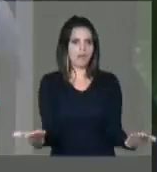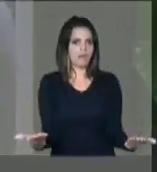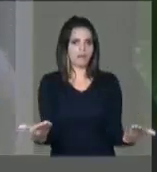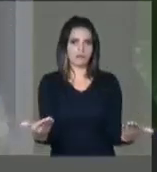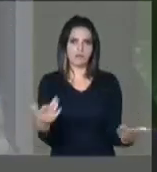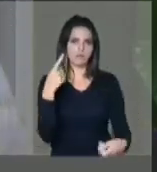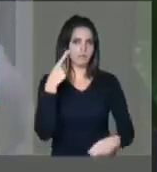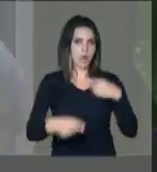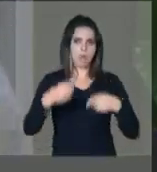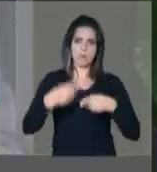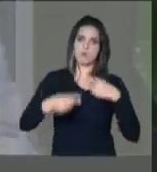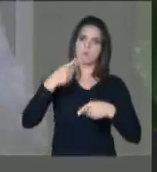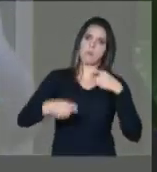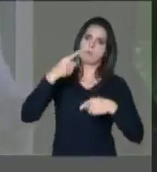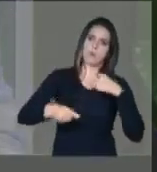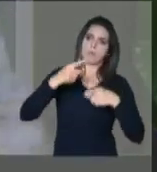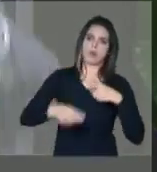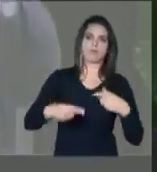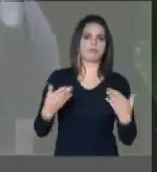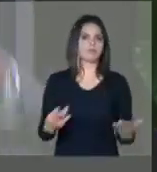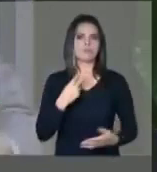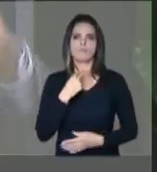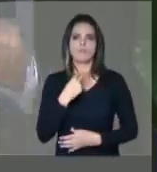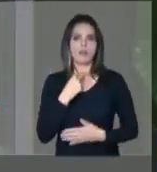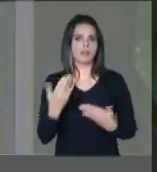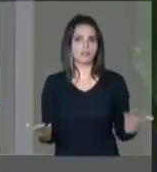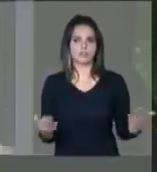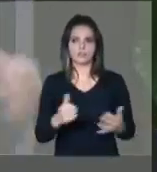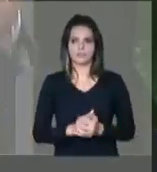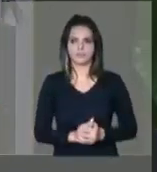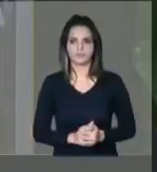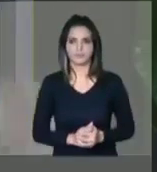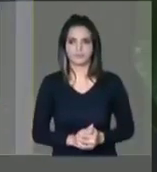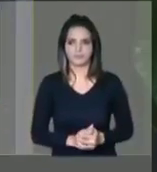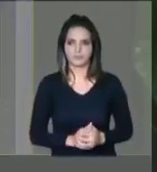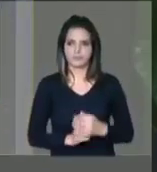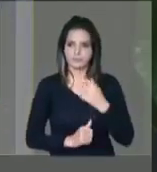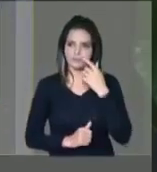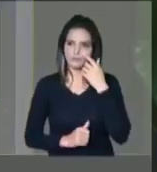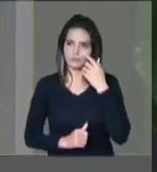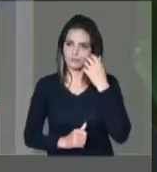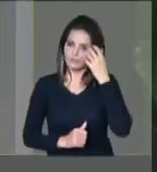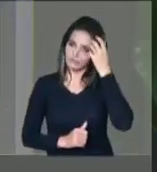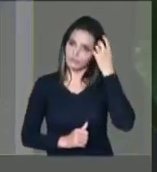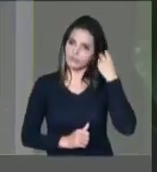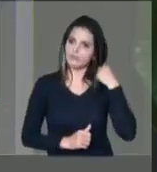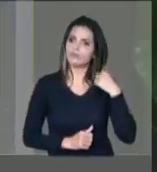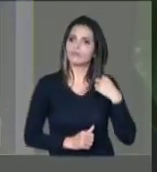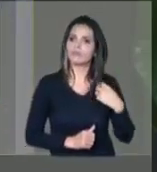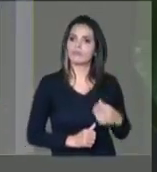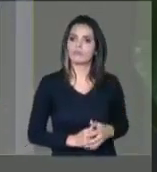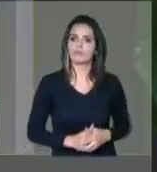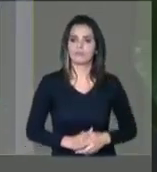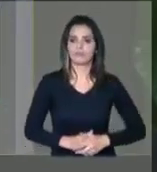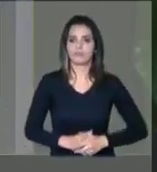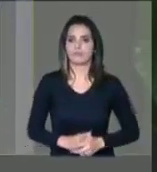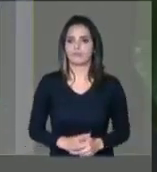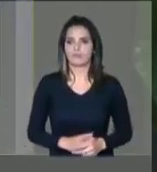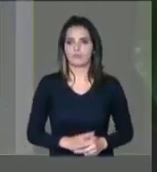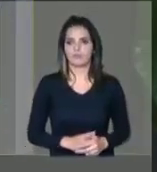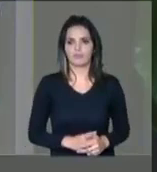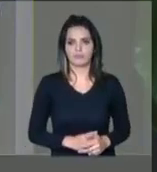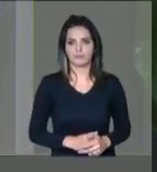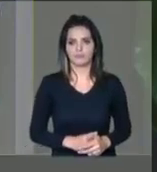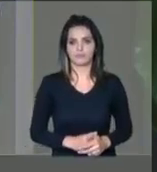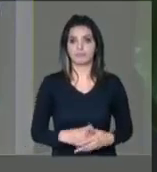acordo fecha o futuro do programa espacial brasileiro para o Brasil. Por isso, é